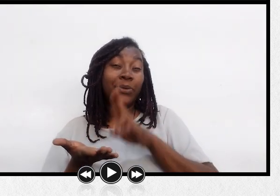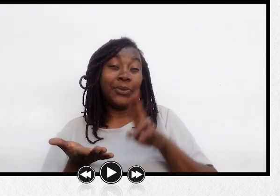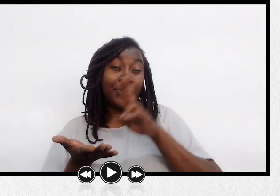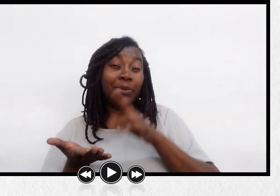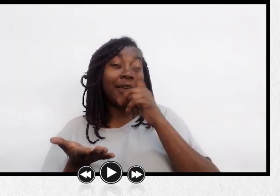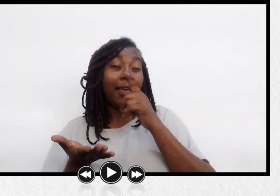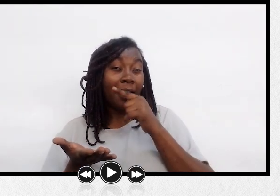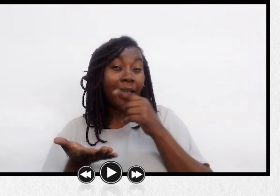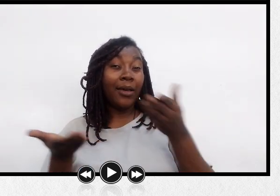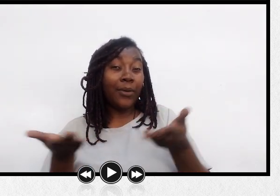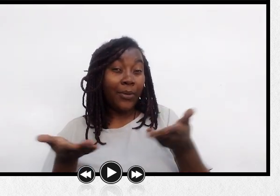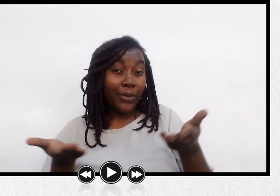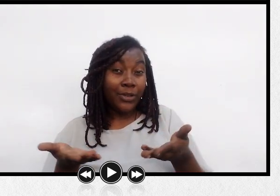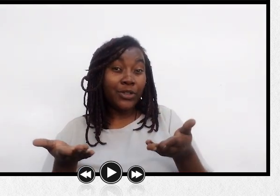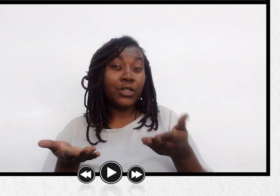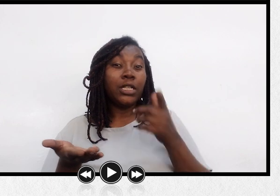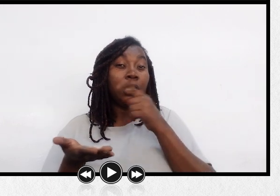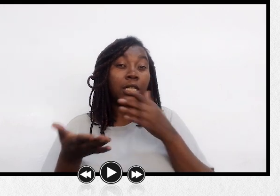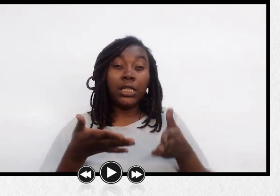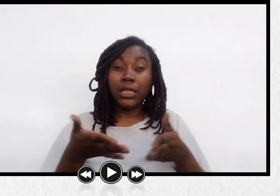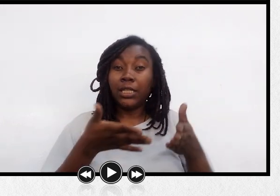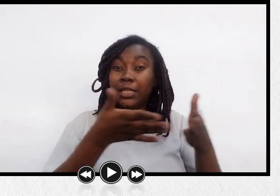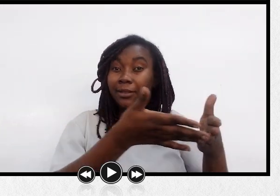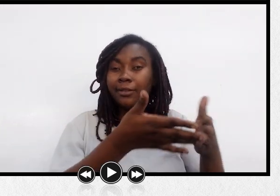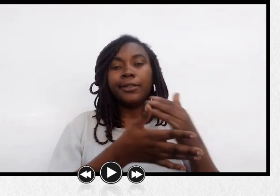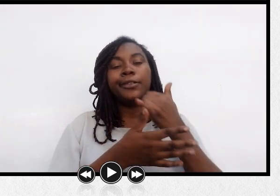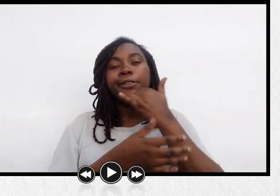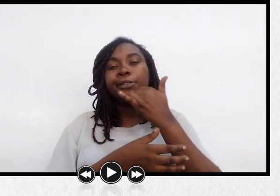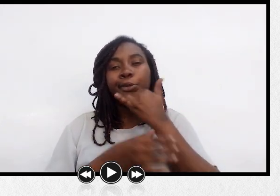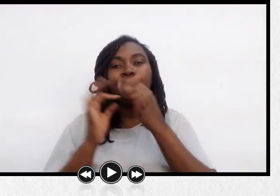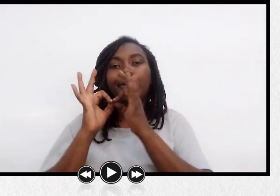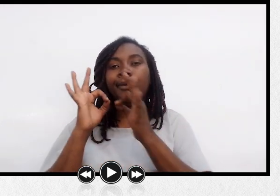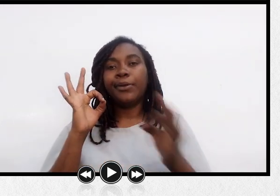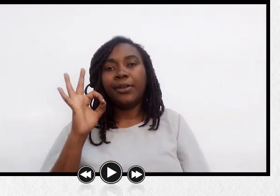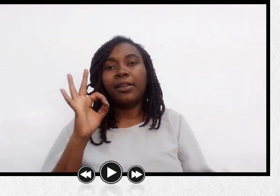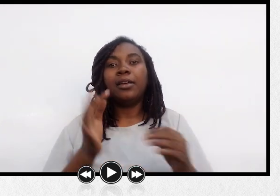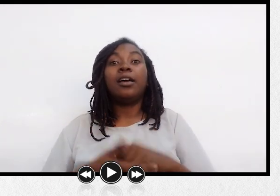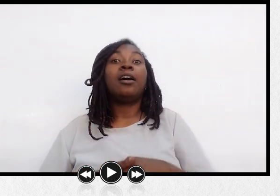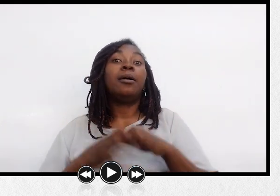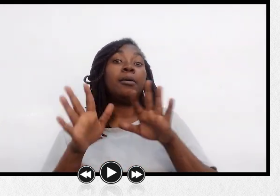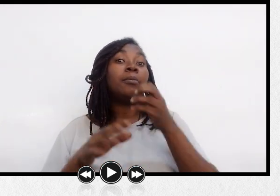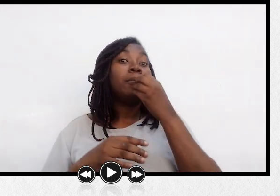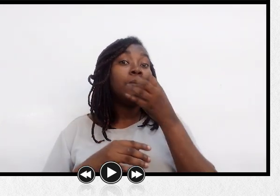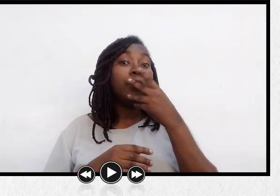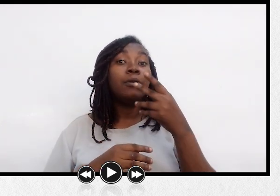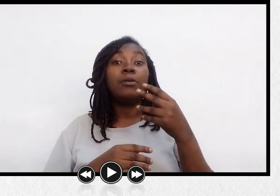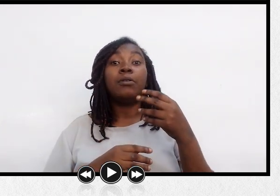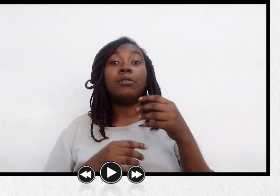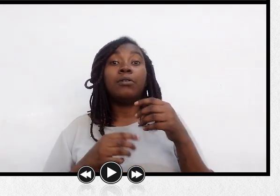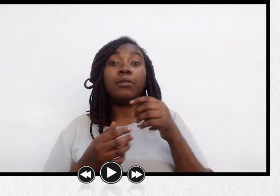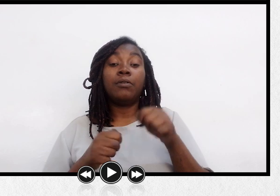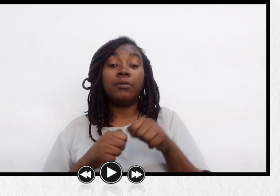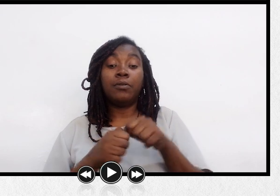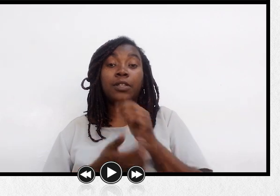ela hoje, os rios, eles são... Desculpe estar me estendendo, Carlos, mas é bom fazer uma